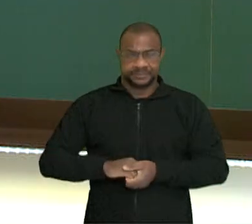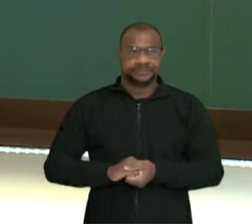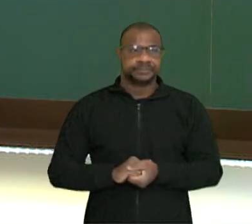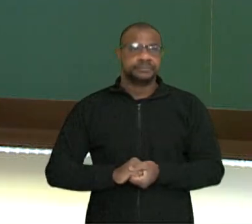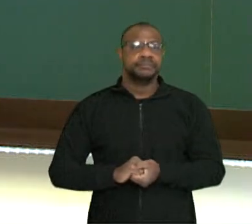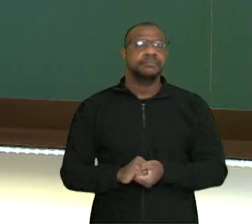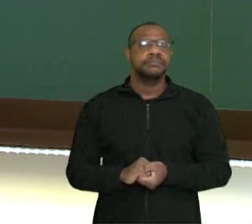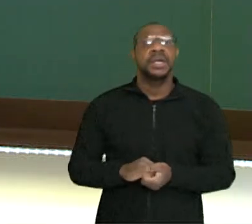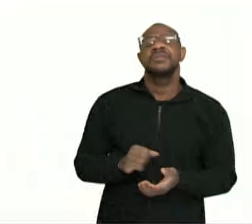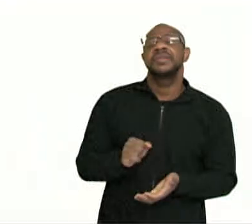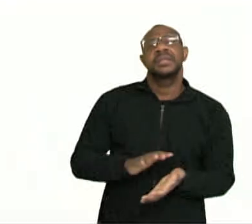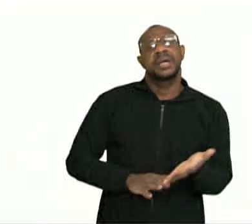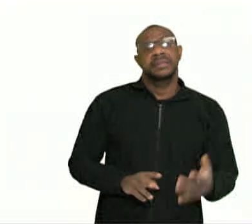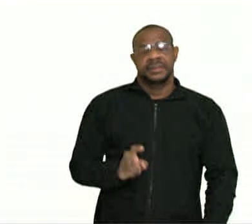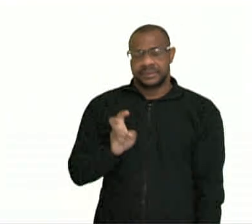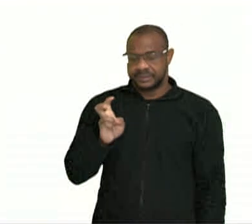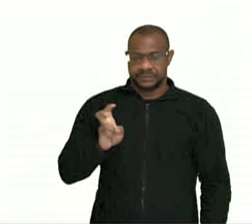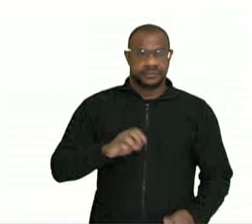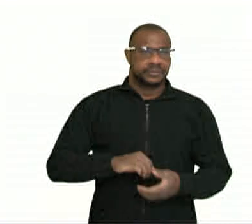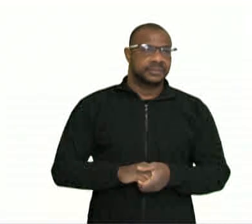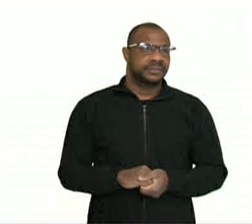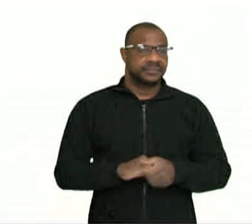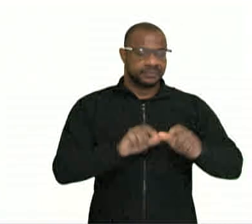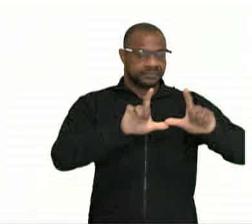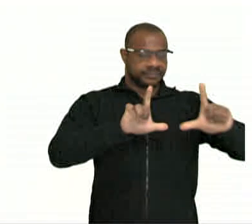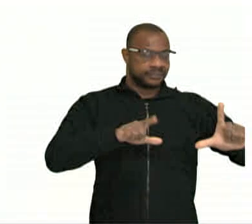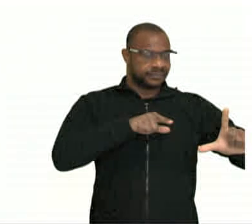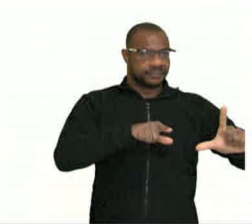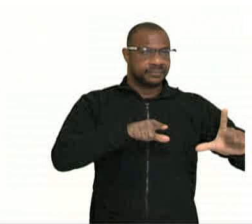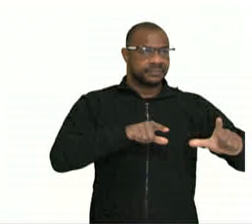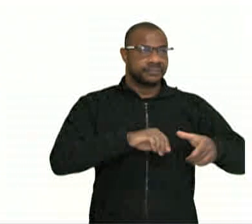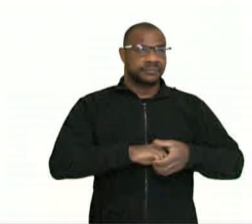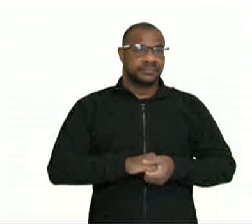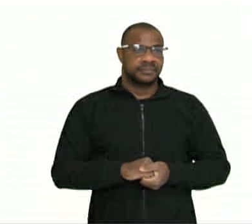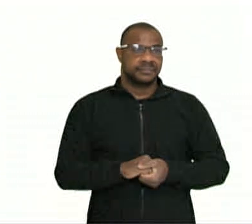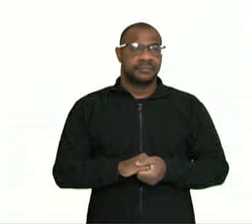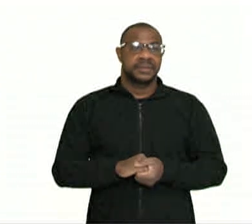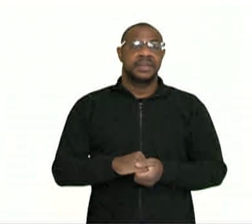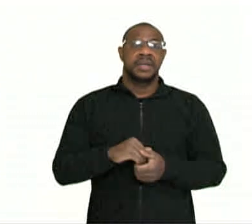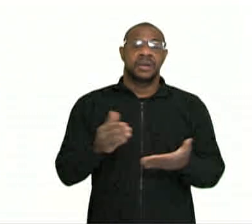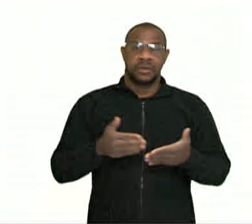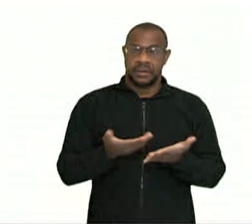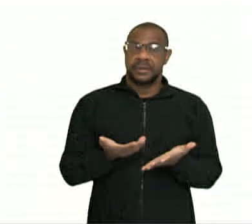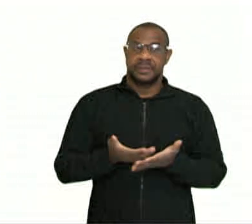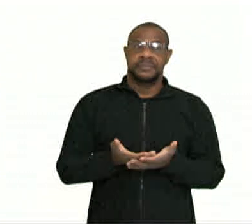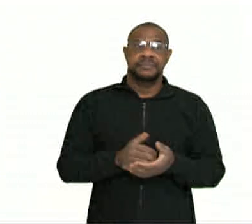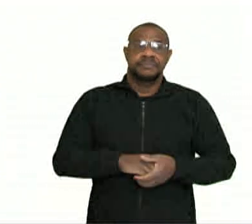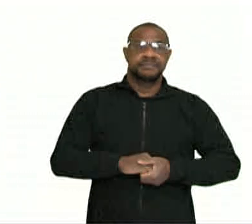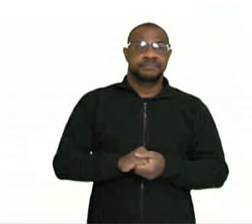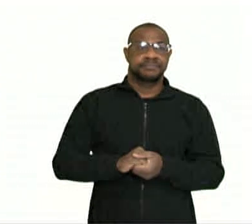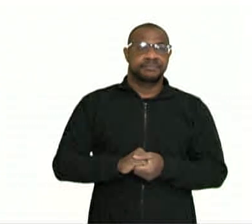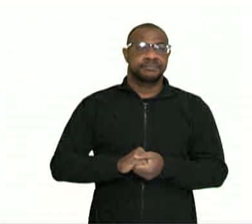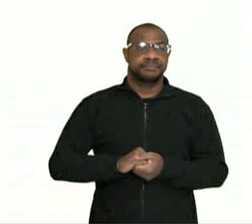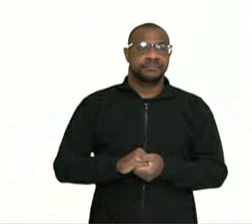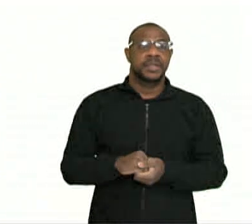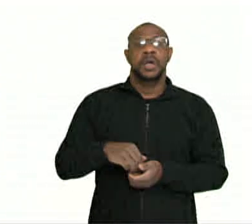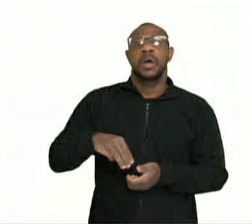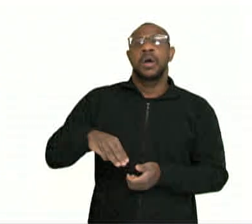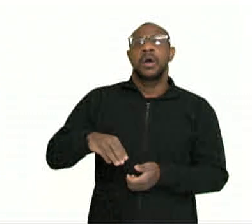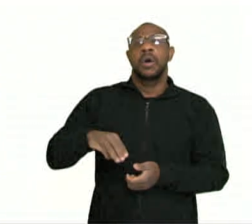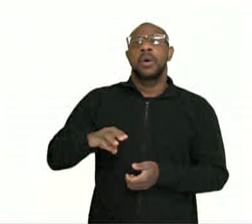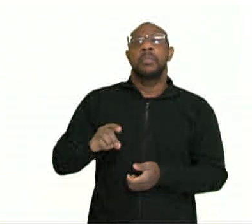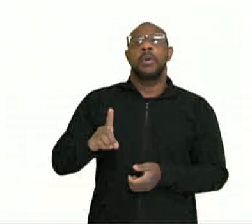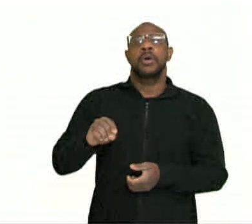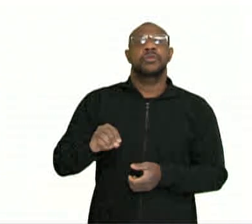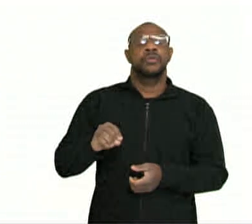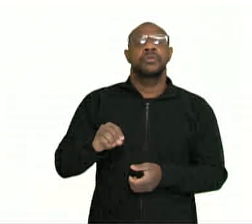Atividade 5. Olha o panfleto aqui. É justamente sobre modo verbal. Então, na letra A, qual é o